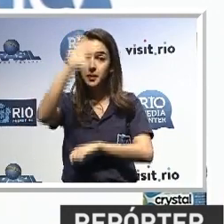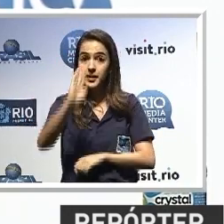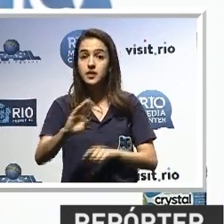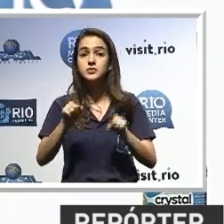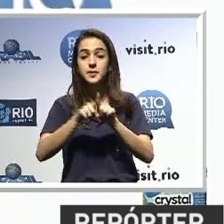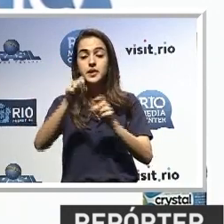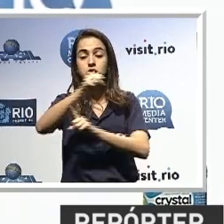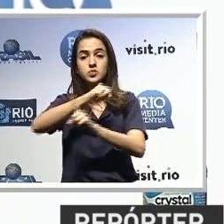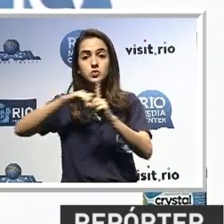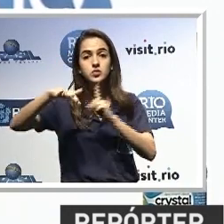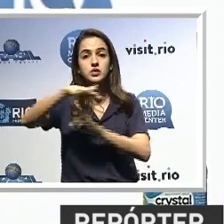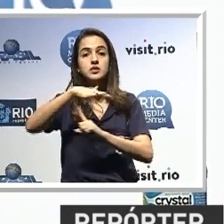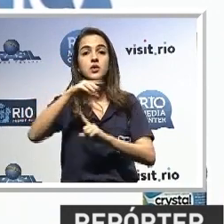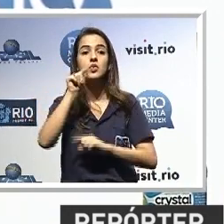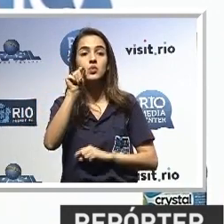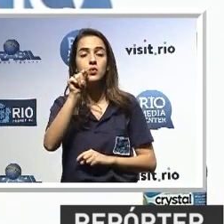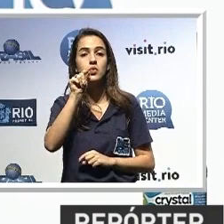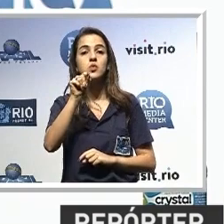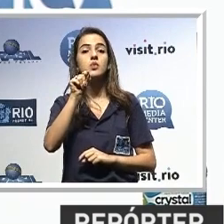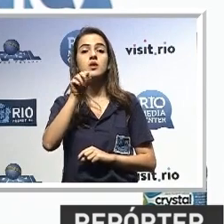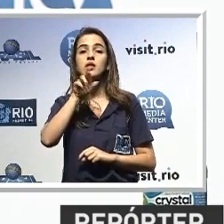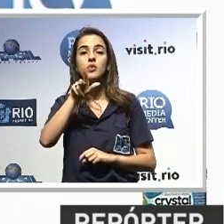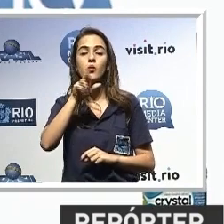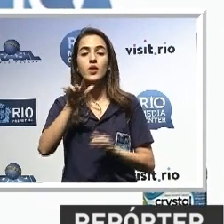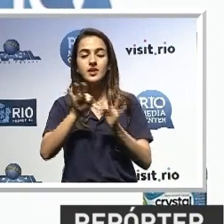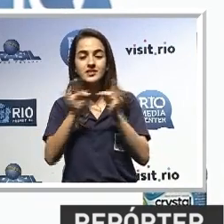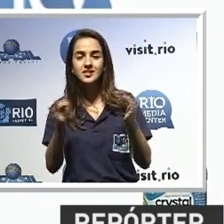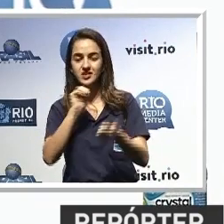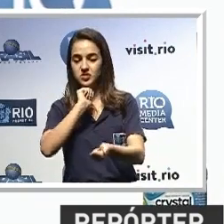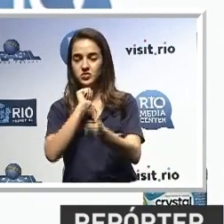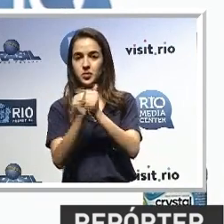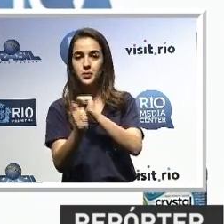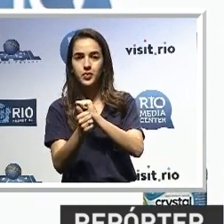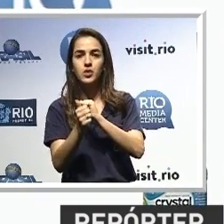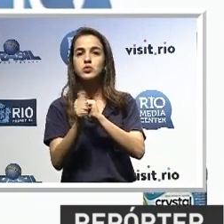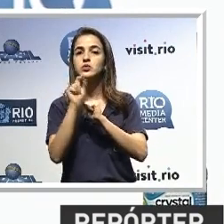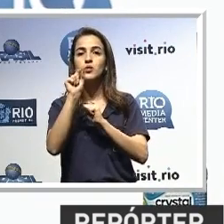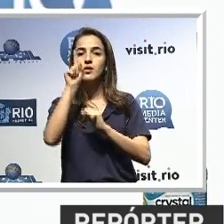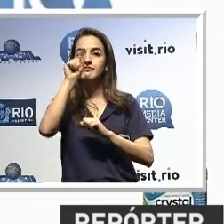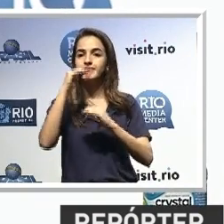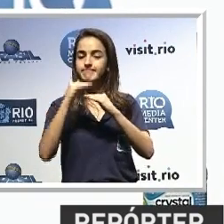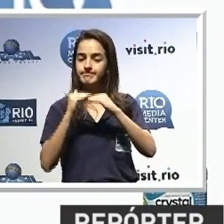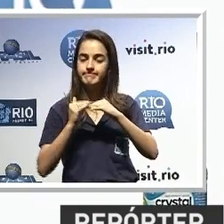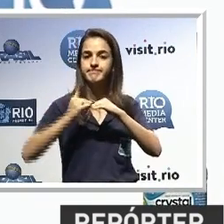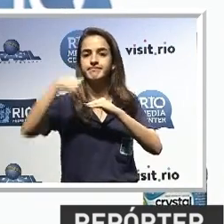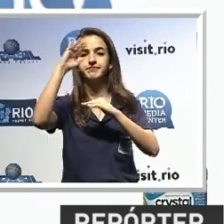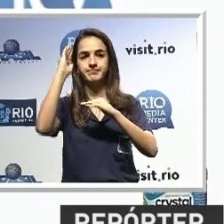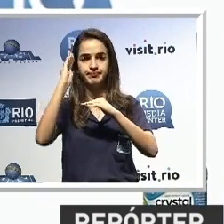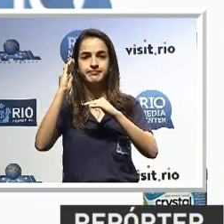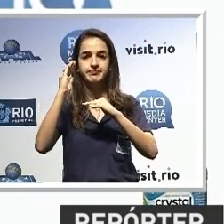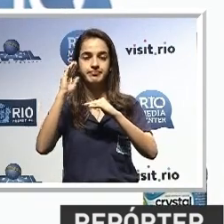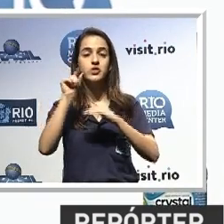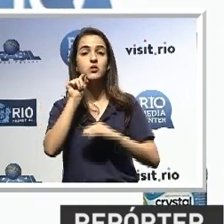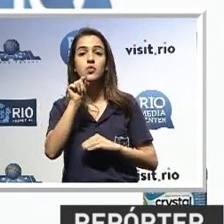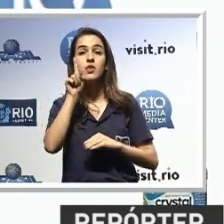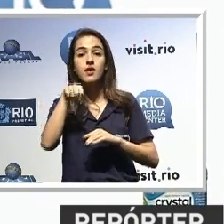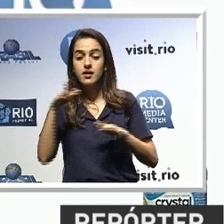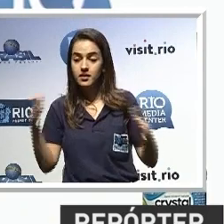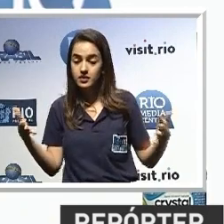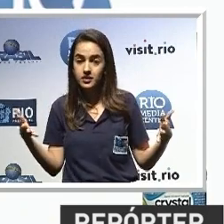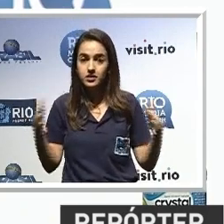ele transcende simplesmente a questão do esporte ele vai mais além muito mais além trata de